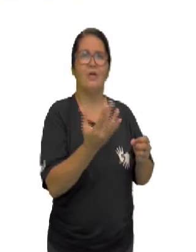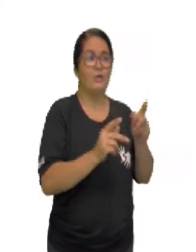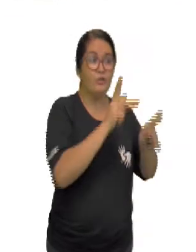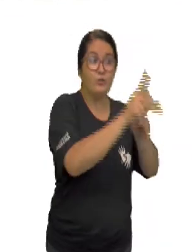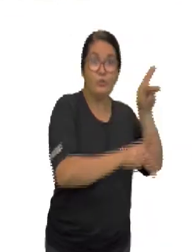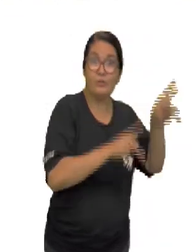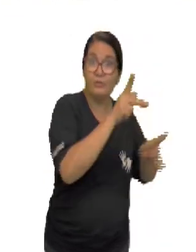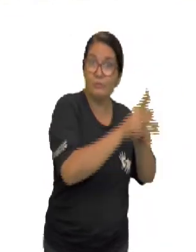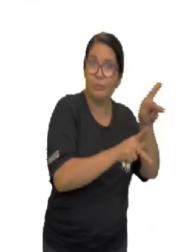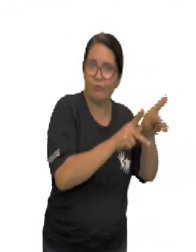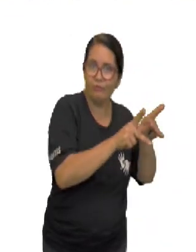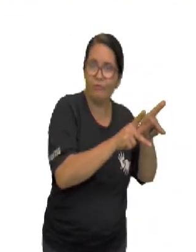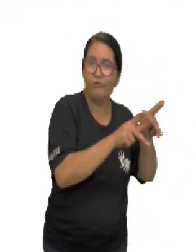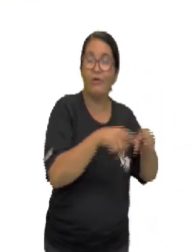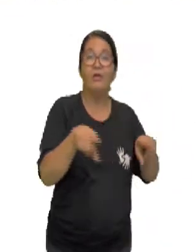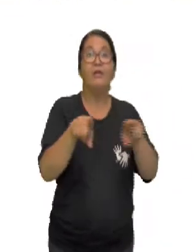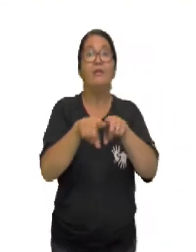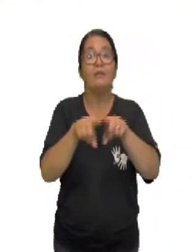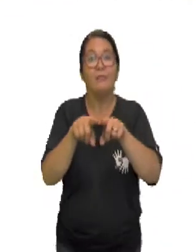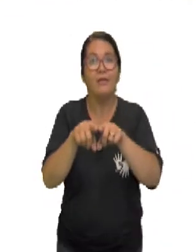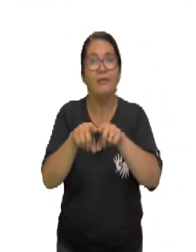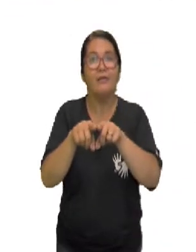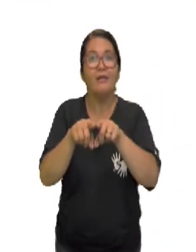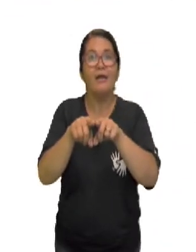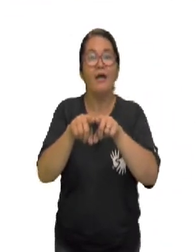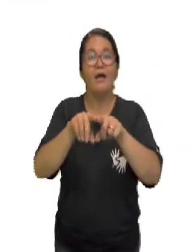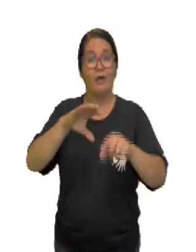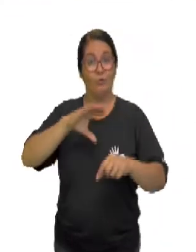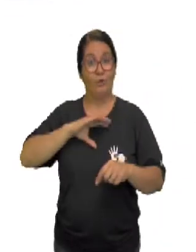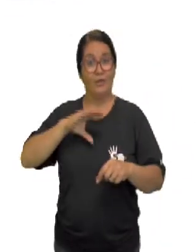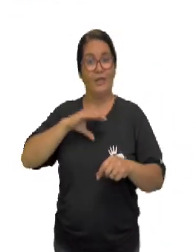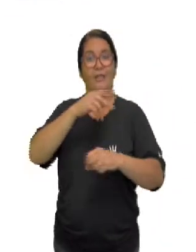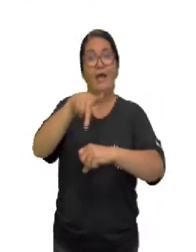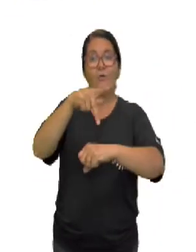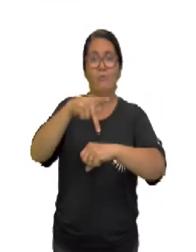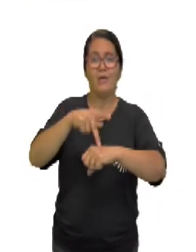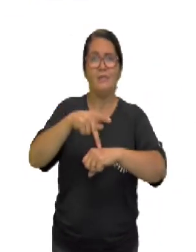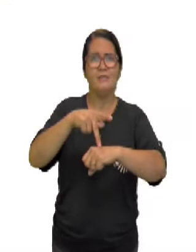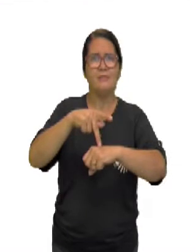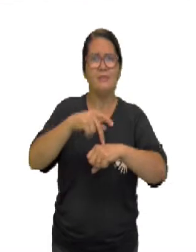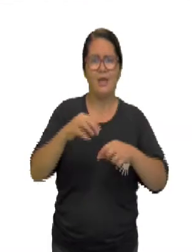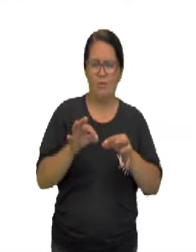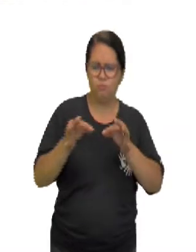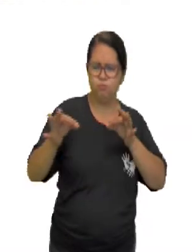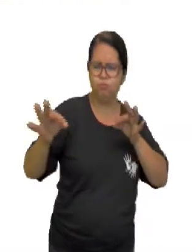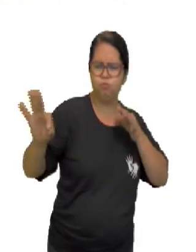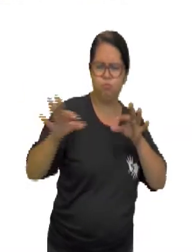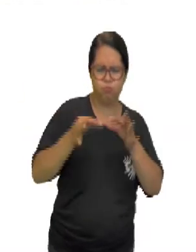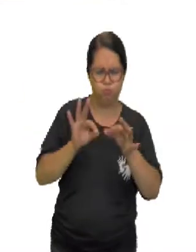tamanho do Canadá. É o segundo maior país do mundo.